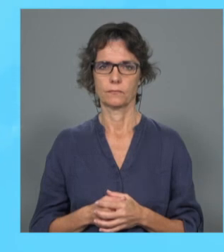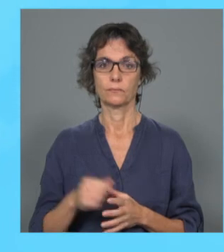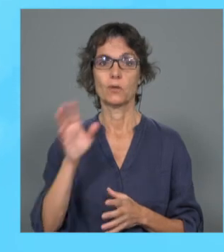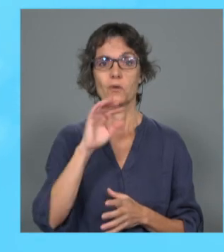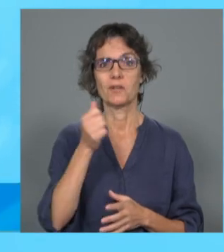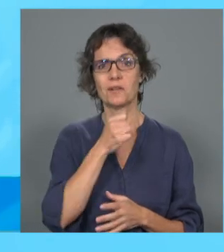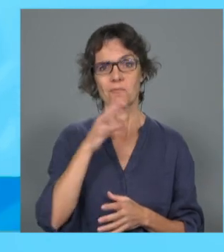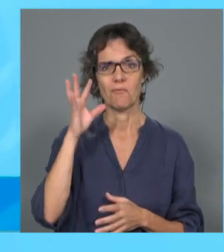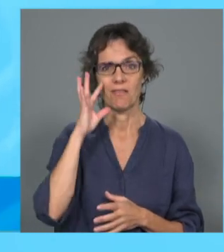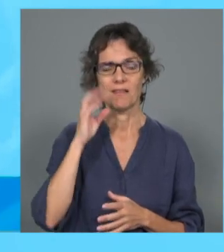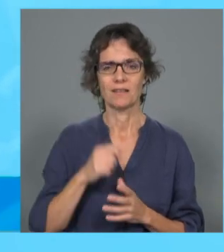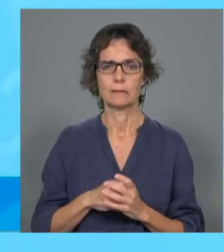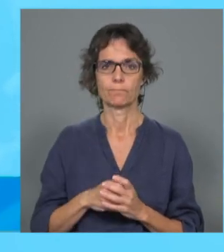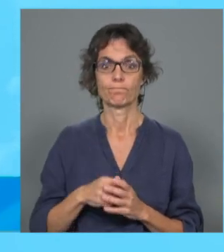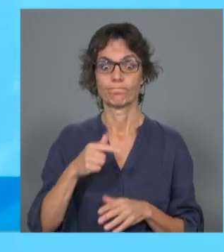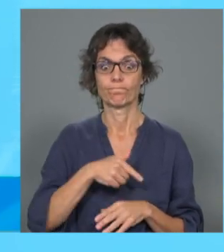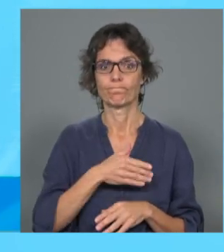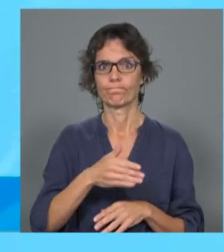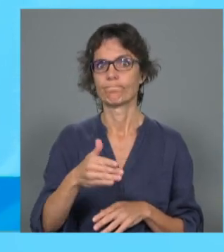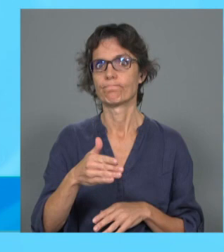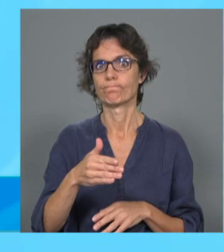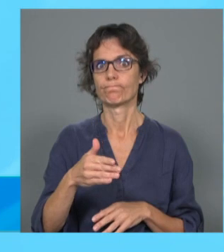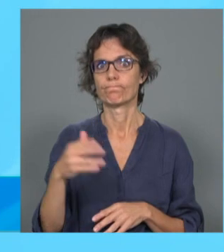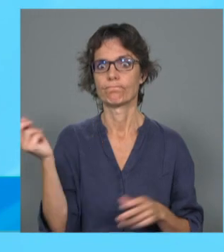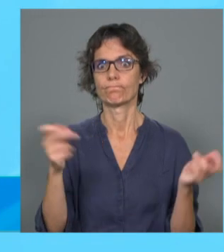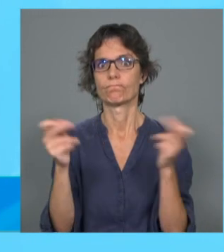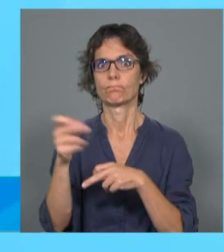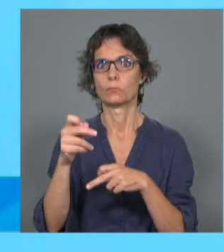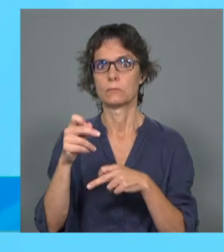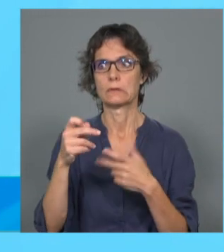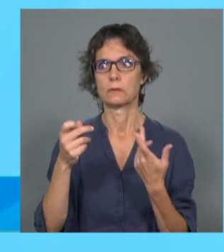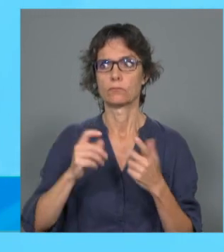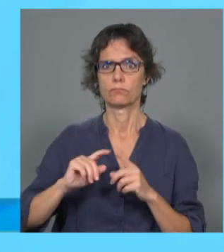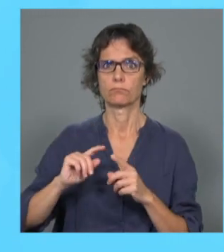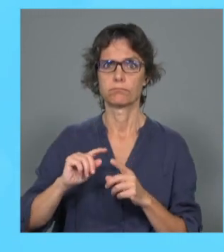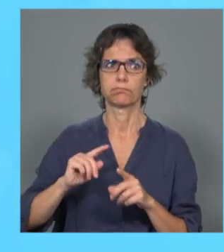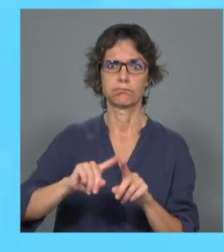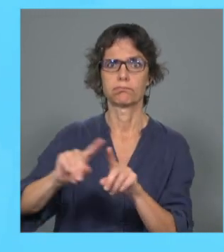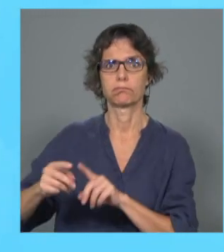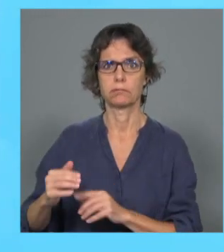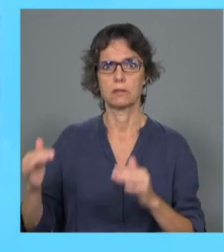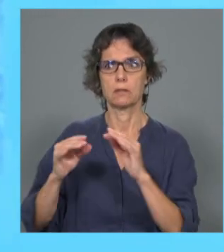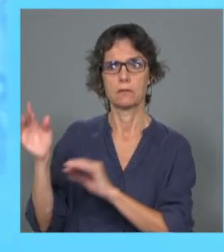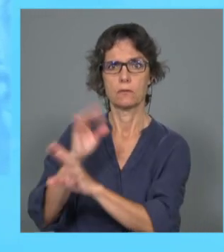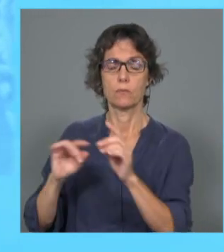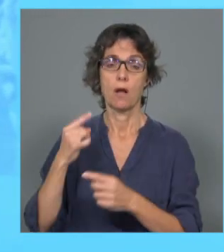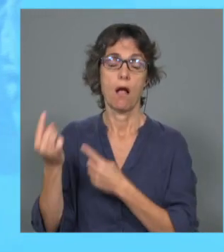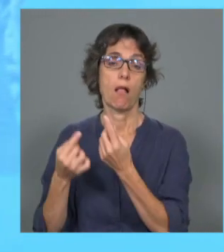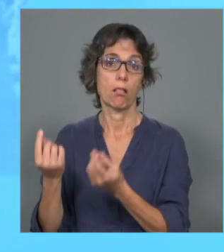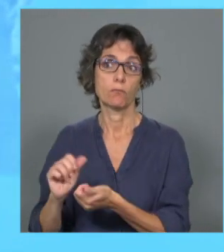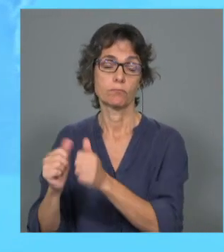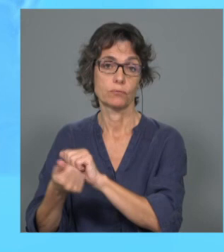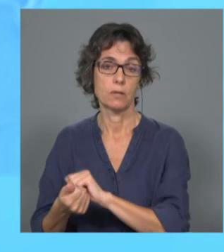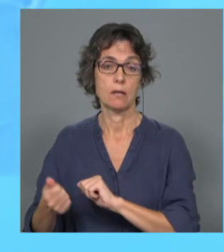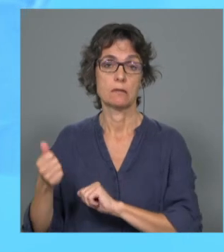Olá, muito boa tarde. Vivemos dias de reconfiguração política na Europa. Há aquela que resulta dos processos democráticos, mas também a